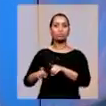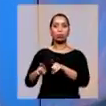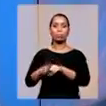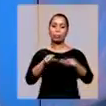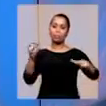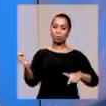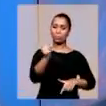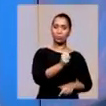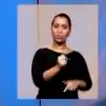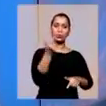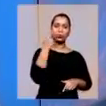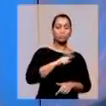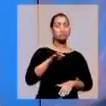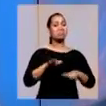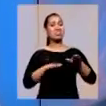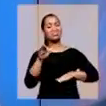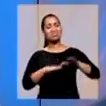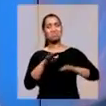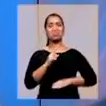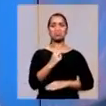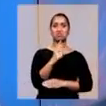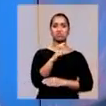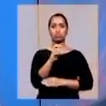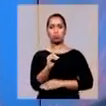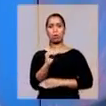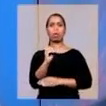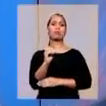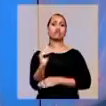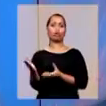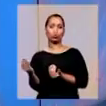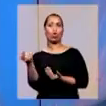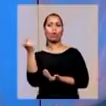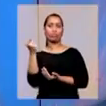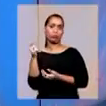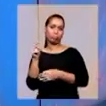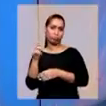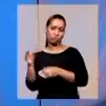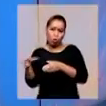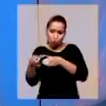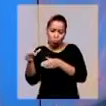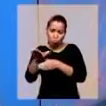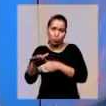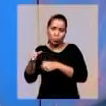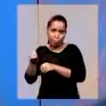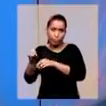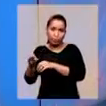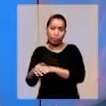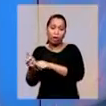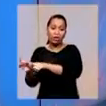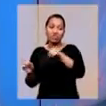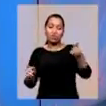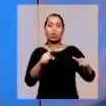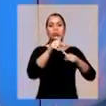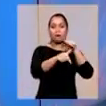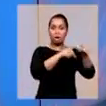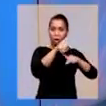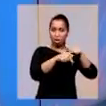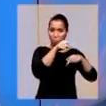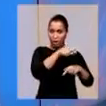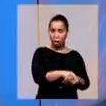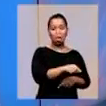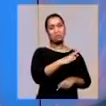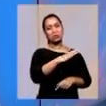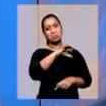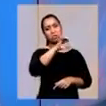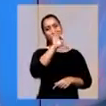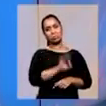de trabalho. Em torno de 150 jovens foram atendidos pelo Pescar em Rio Preto e encaminhados para o mercado com um índice de